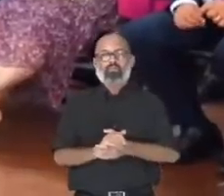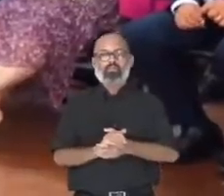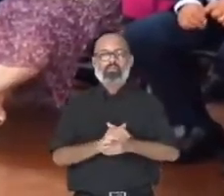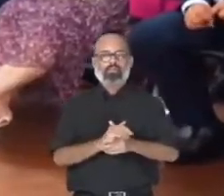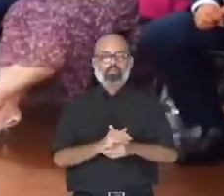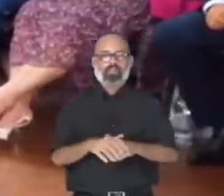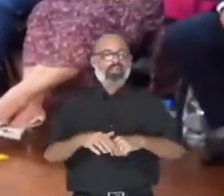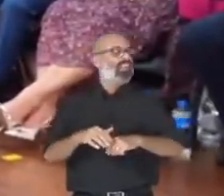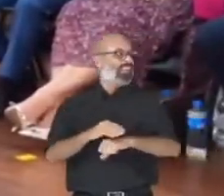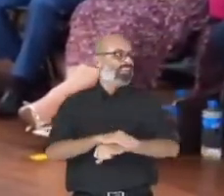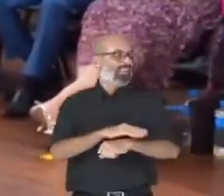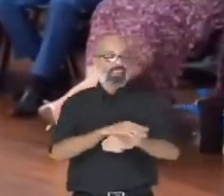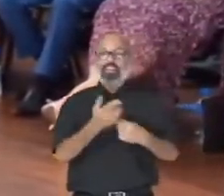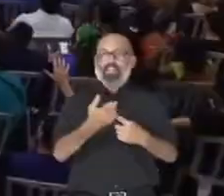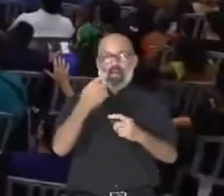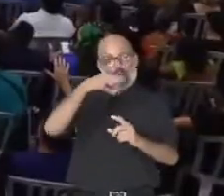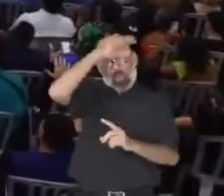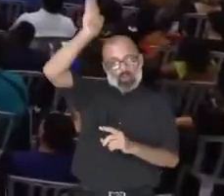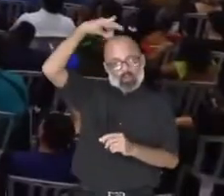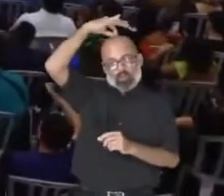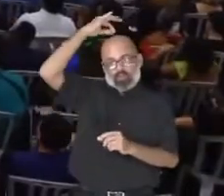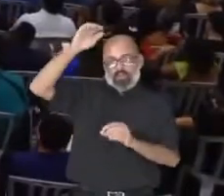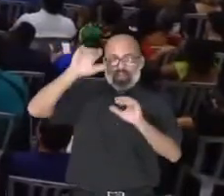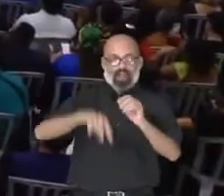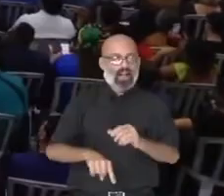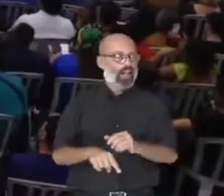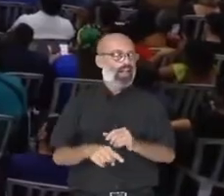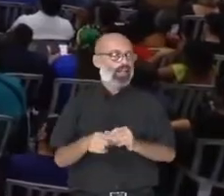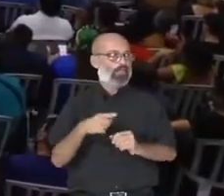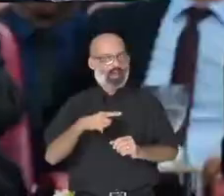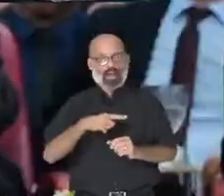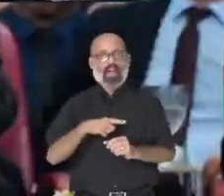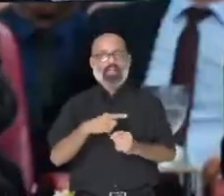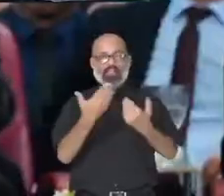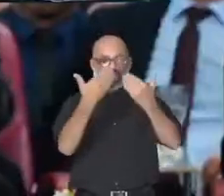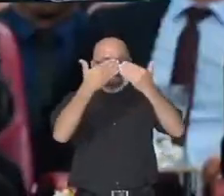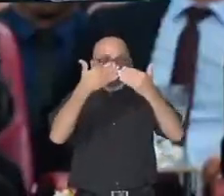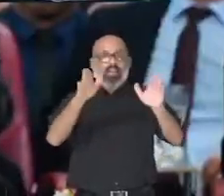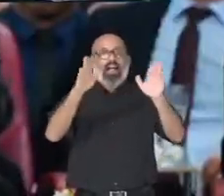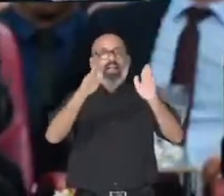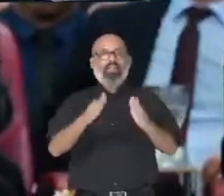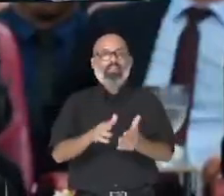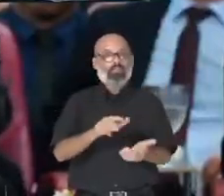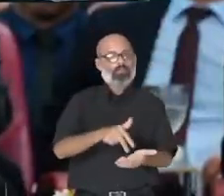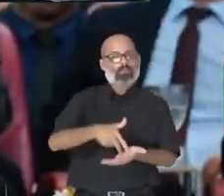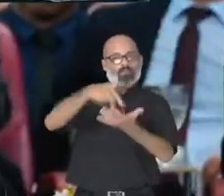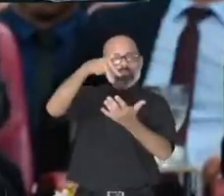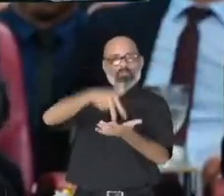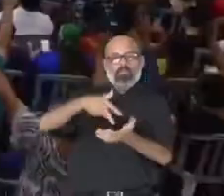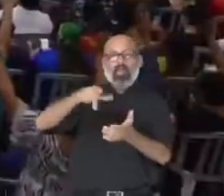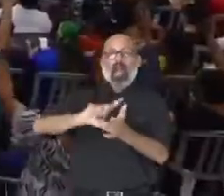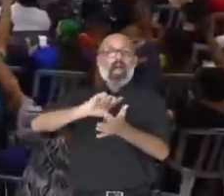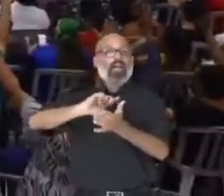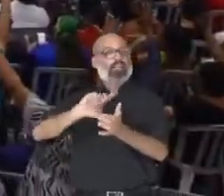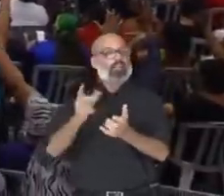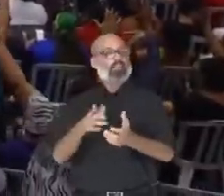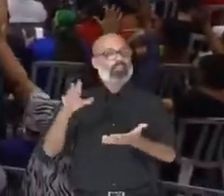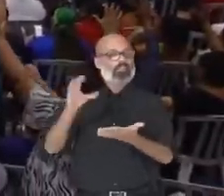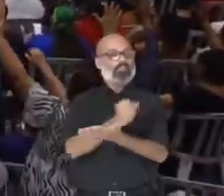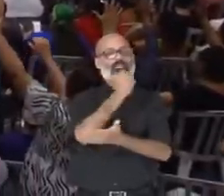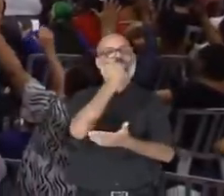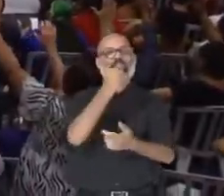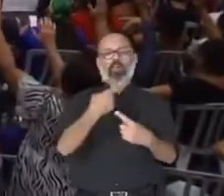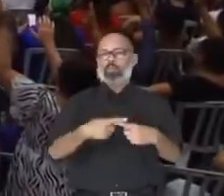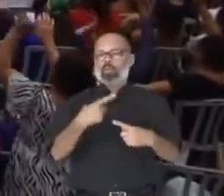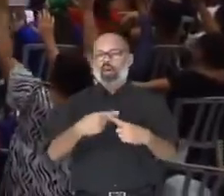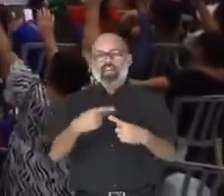O seu nível com o Espírito Santo está lá embaixo. Mas tem uns aqui que, se eu der corda, eles vão para o céu antes da gente, sendo arrebatados,